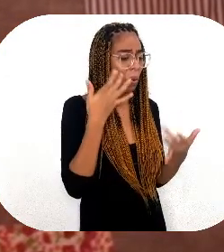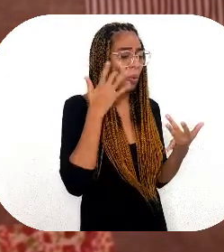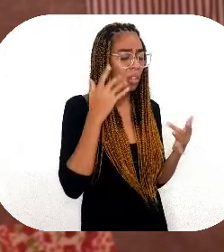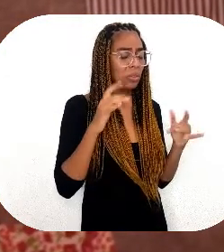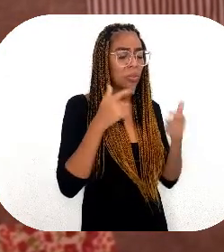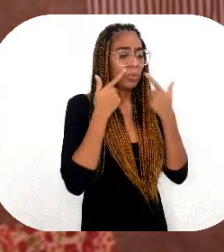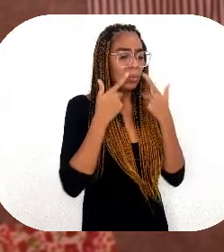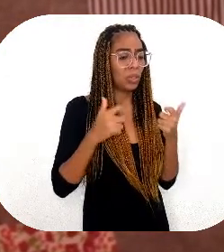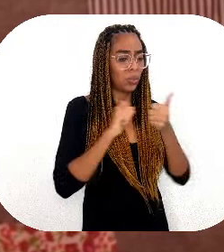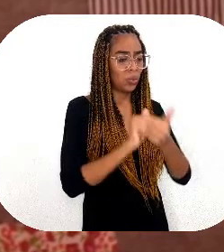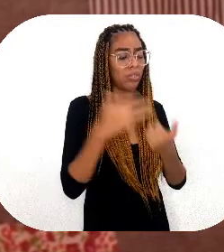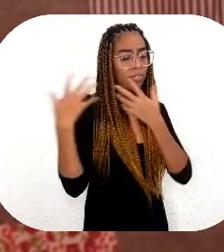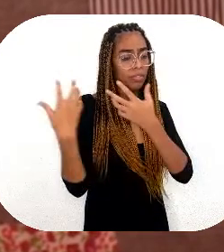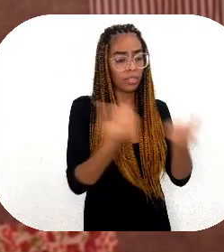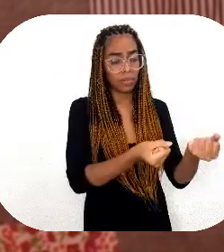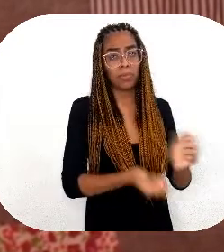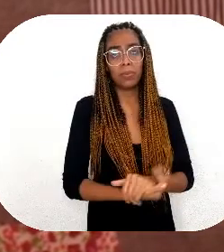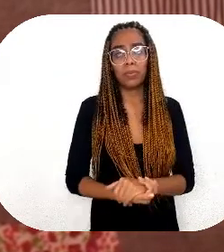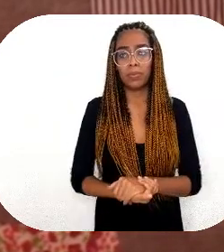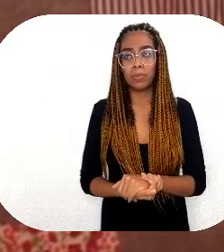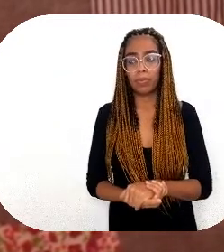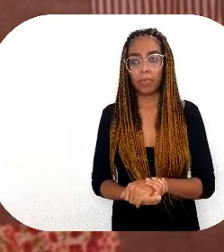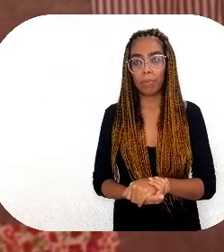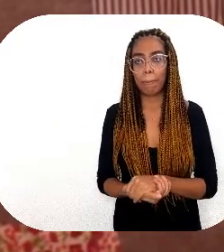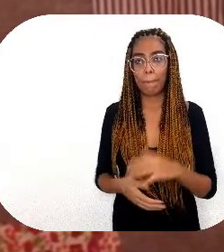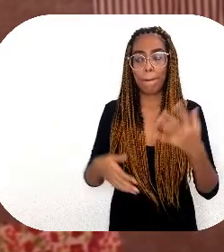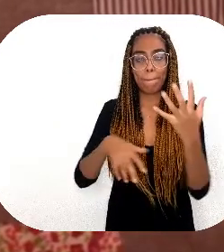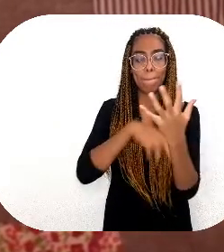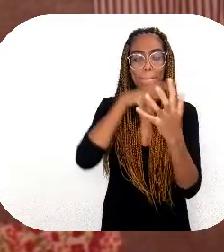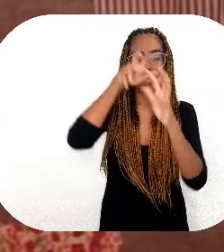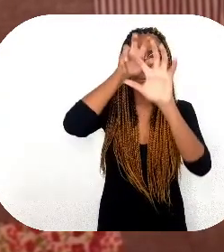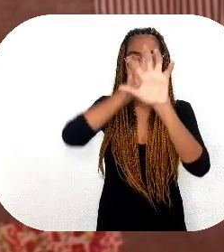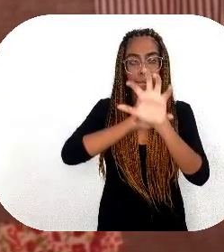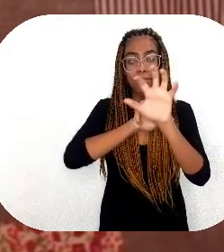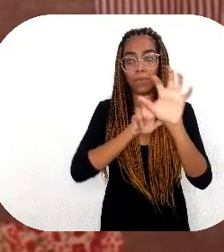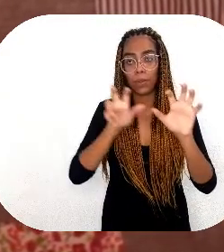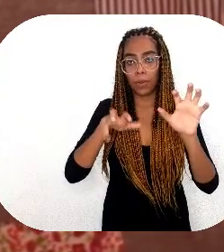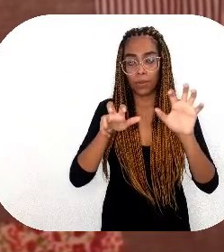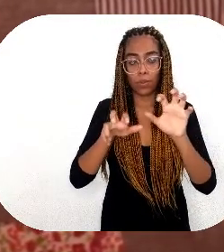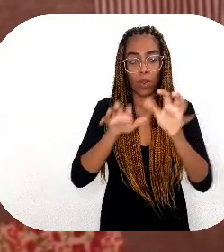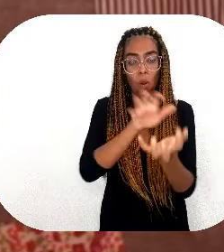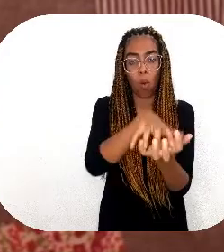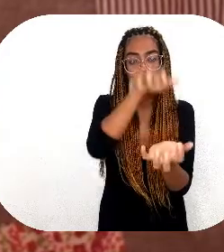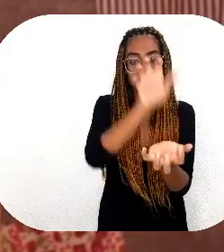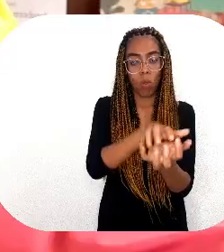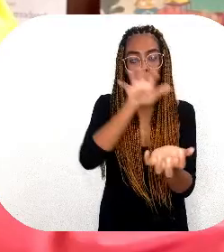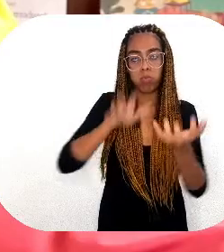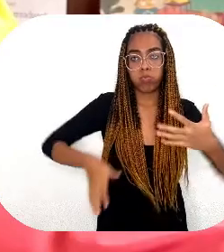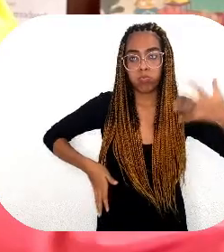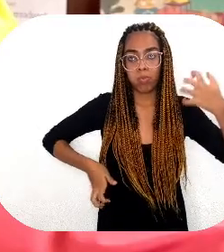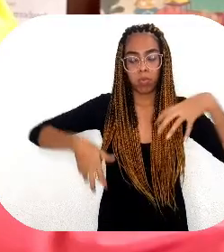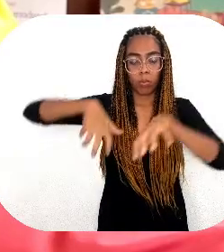até emocionado. Eu acho que eu vou até chorar também. Mas tudo bem, bora. O macaquinho, então, pulou nas costas